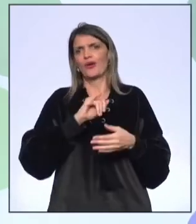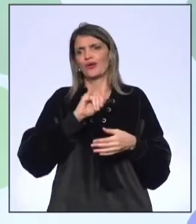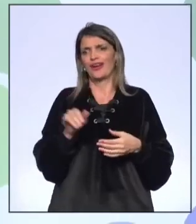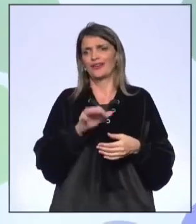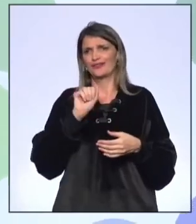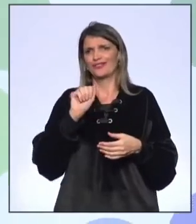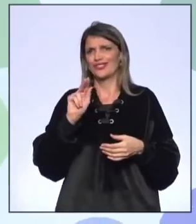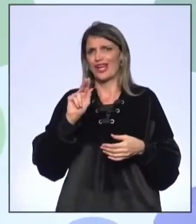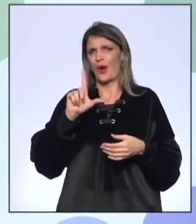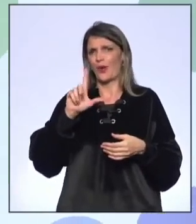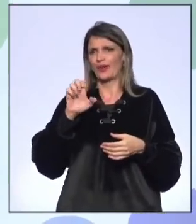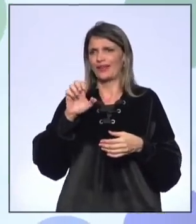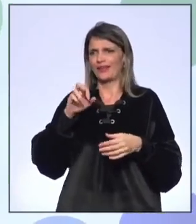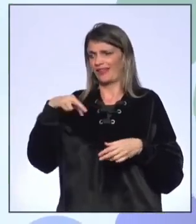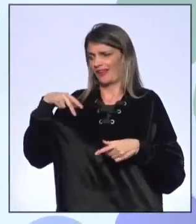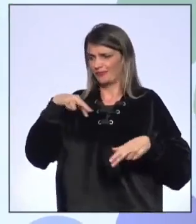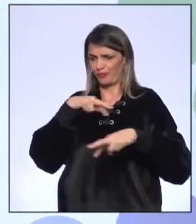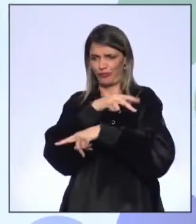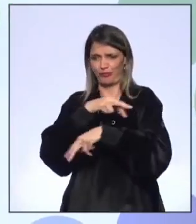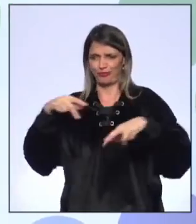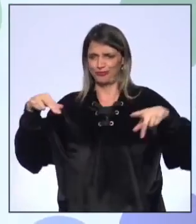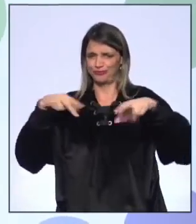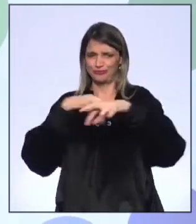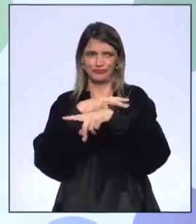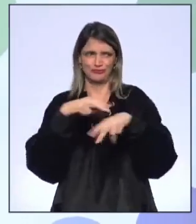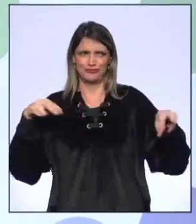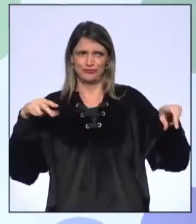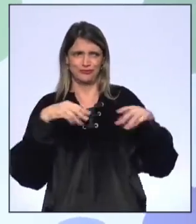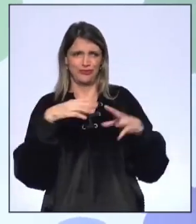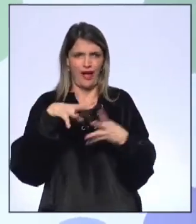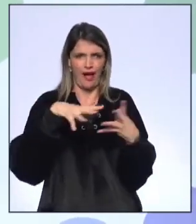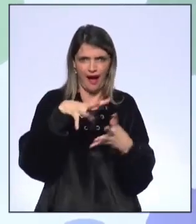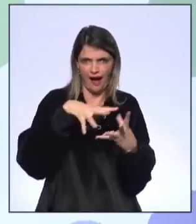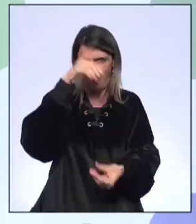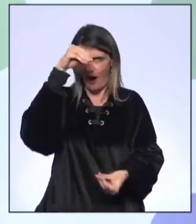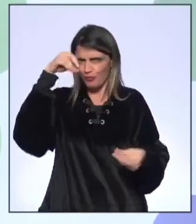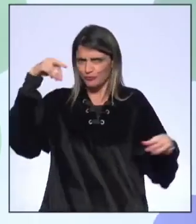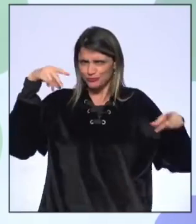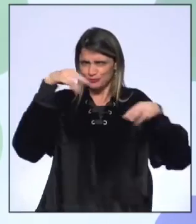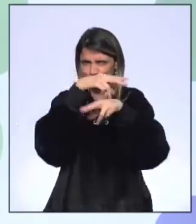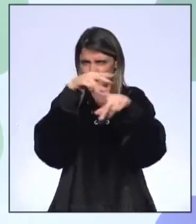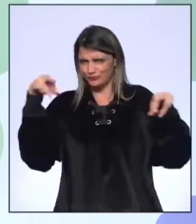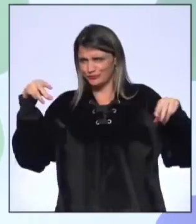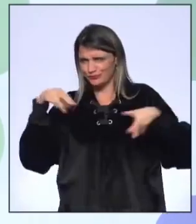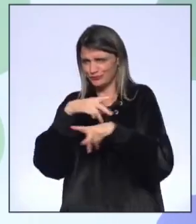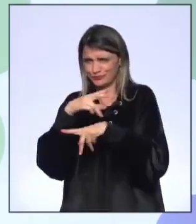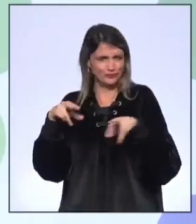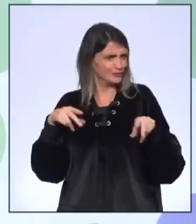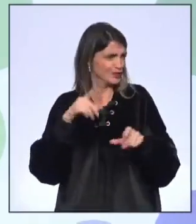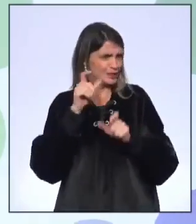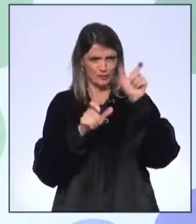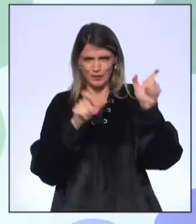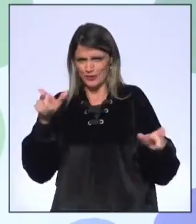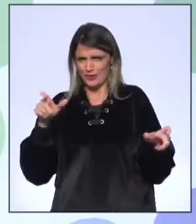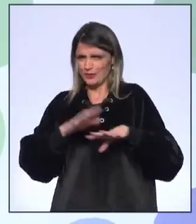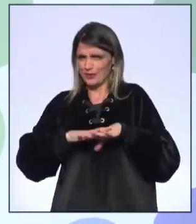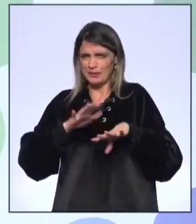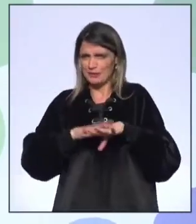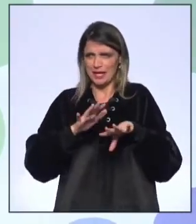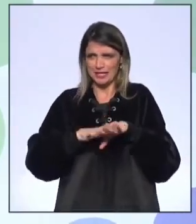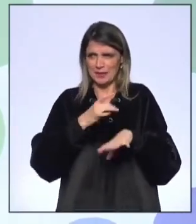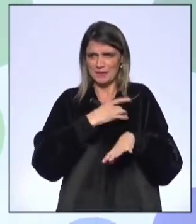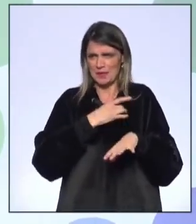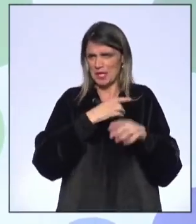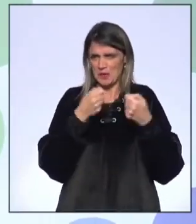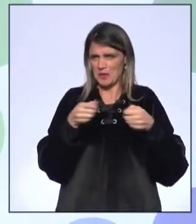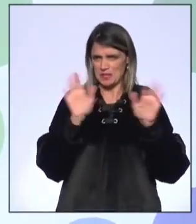aí. Está perambulando ali, perto do Fábio e do Jonas, do pessoal da matemática. Eu estou só observando, mas não tenha medo não, que ele não machuca